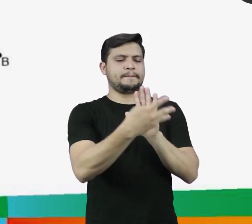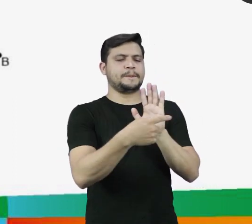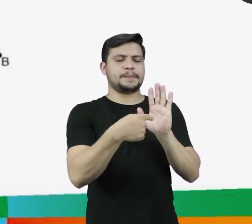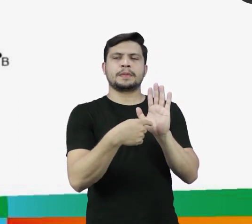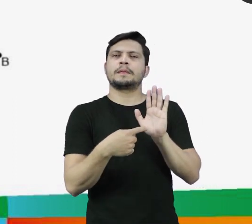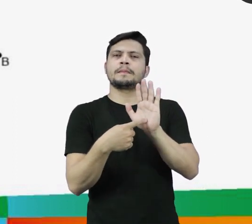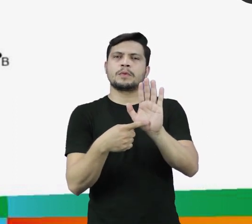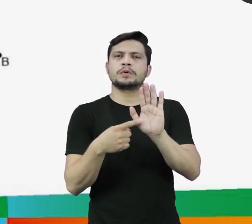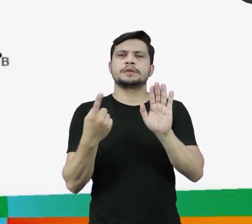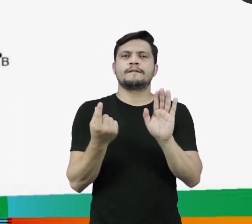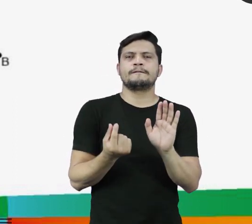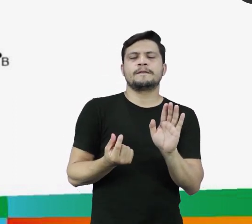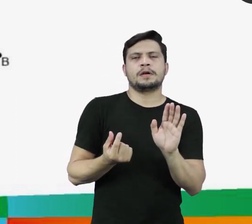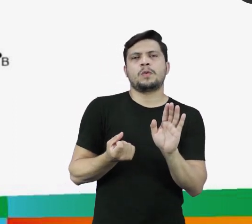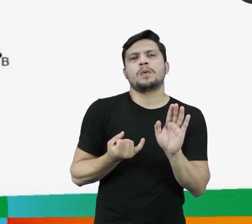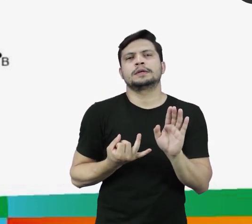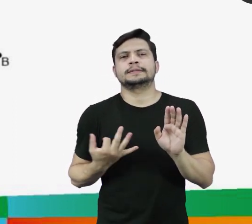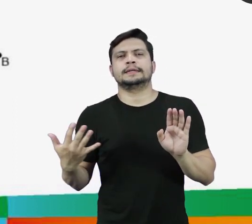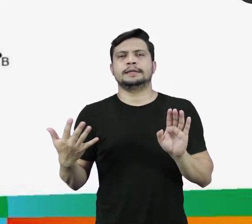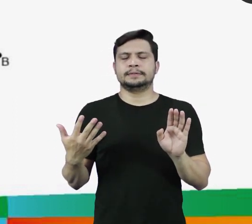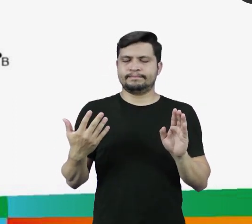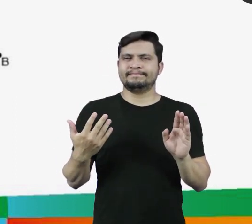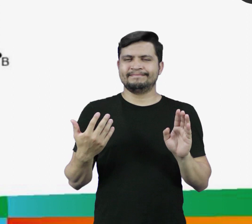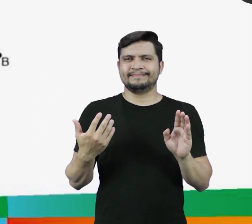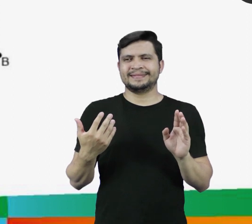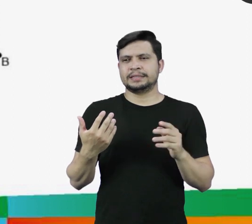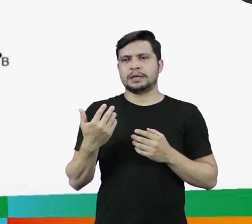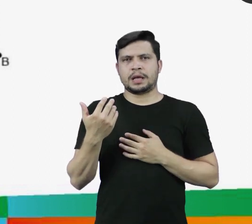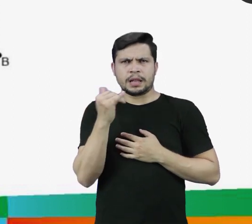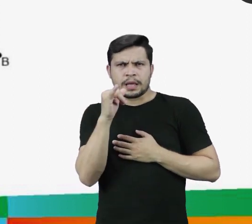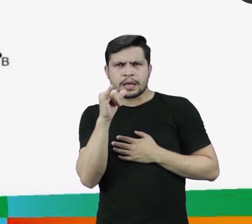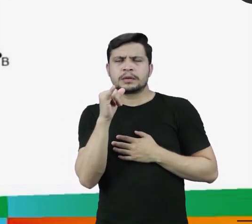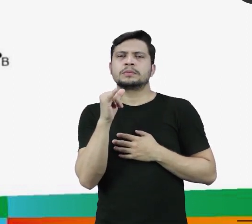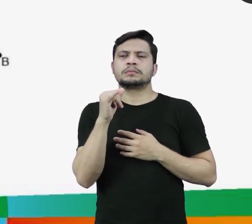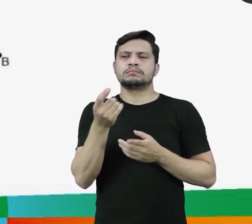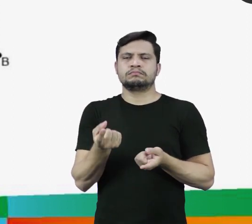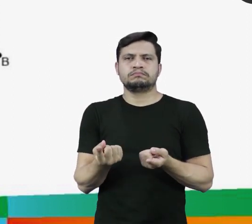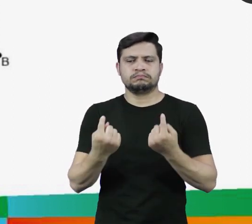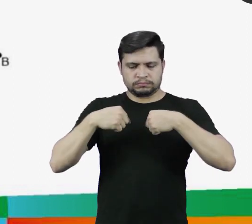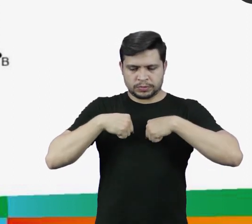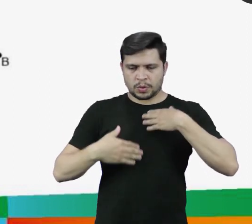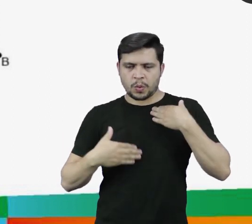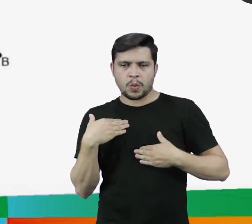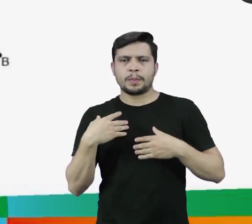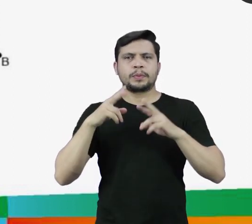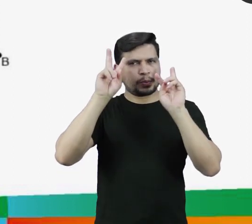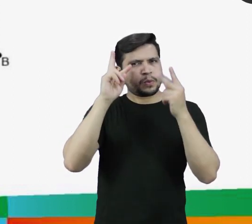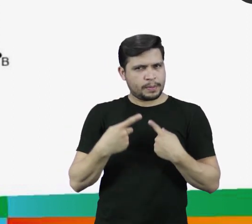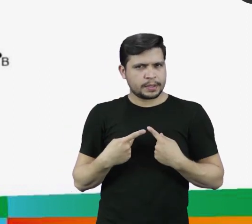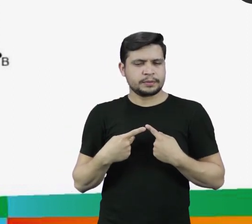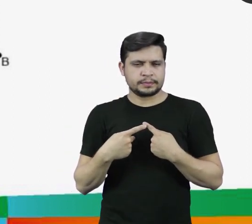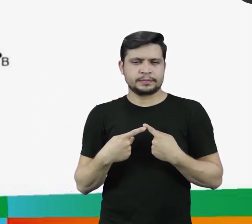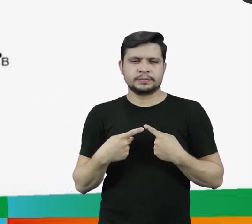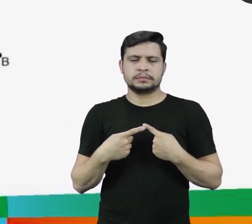elétrica e seus efeitos sobre o corpo humano. No caso, eu tenho duas colunas. A coluna, no caso da esquerda, vai me dar aqui